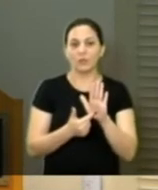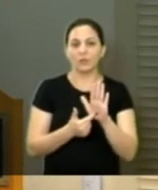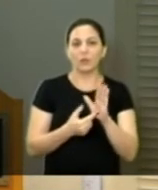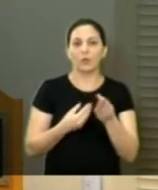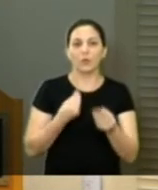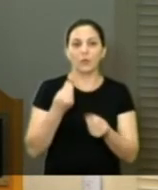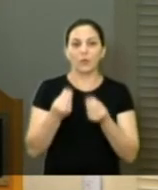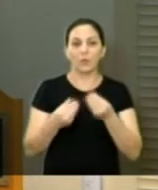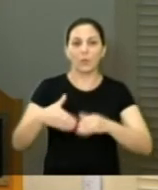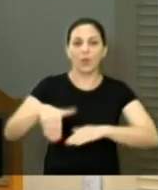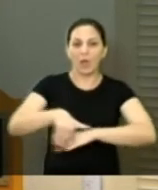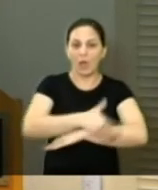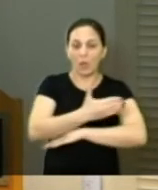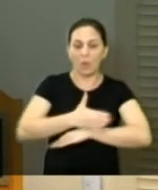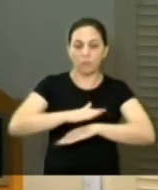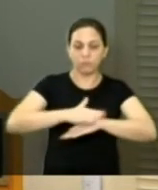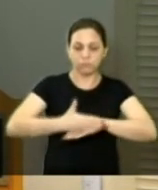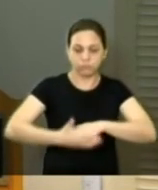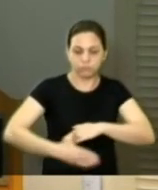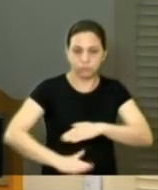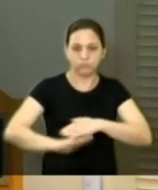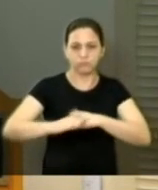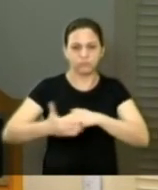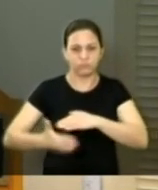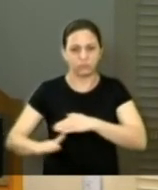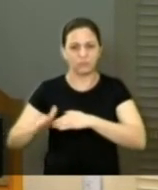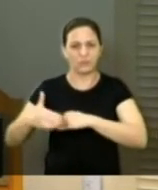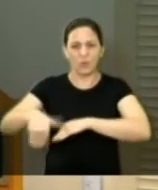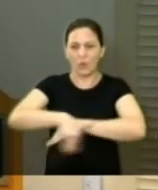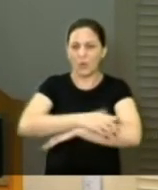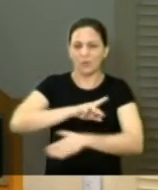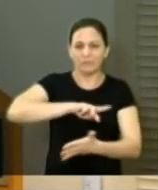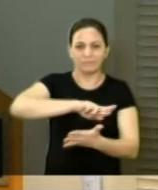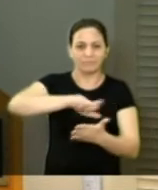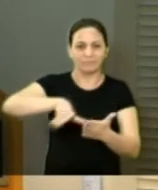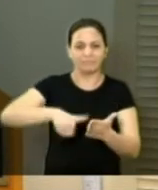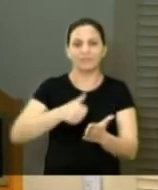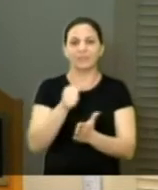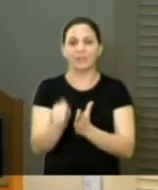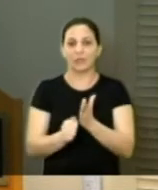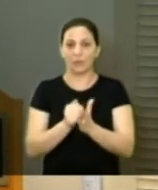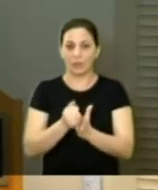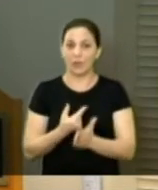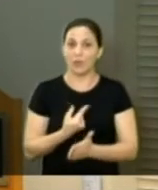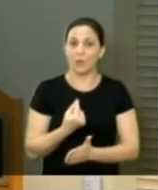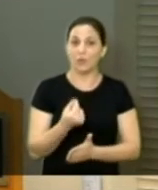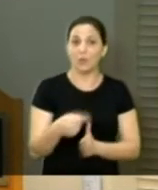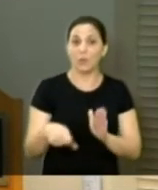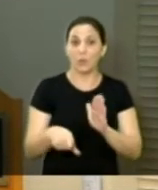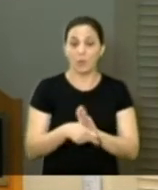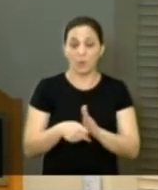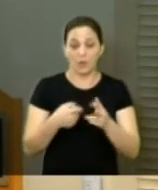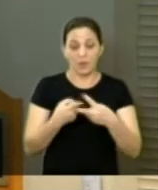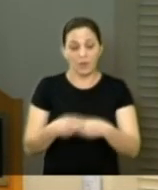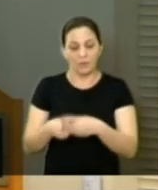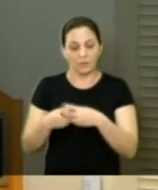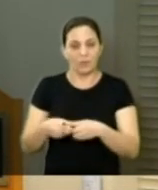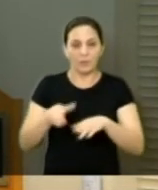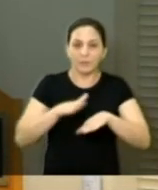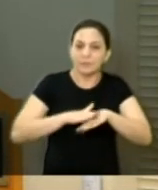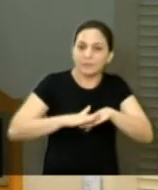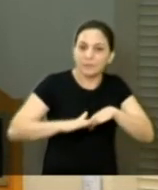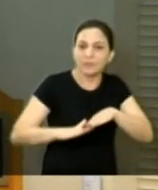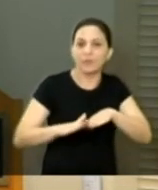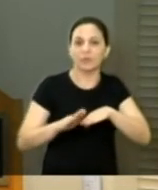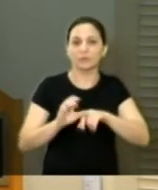né, das ruas esburacadas do município de Araraquara e o custo da recuperação dessas vias,